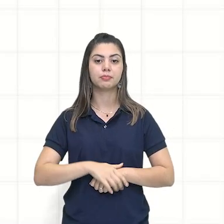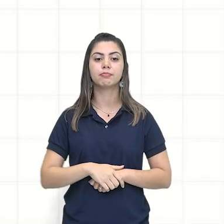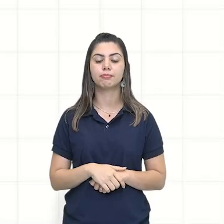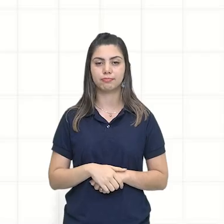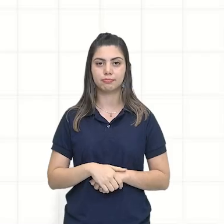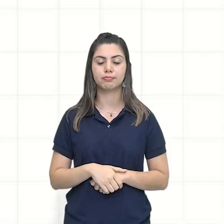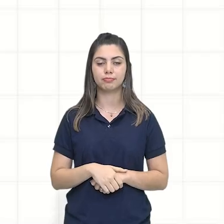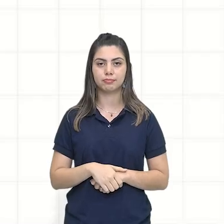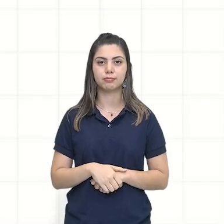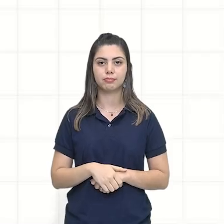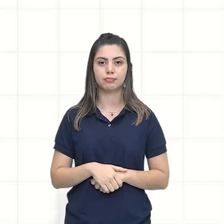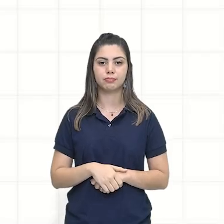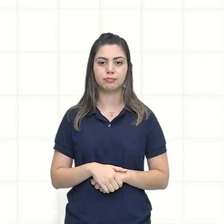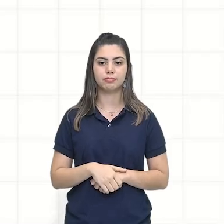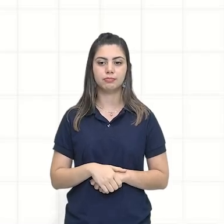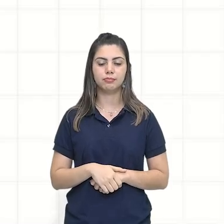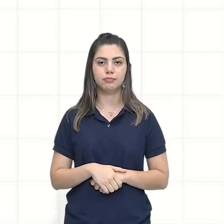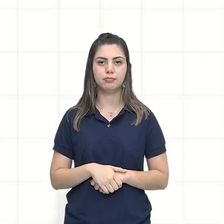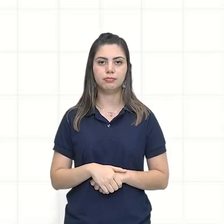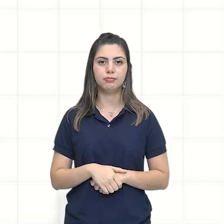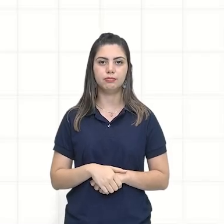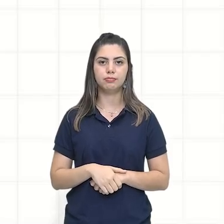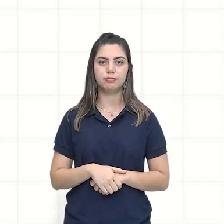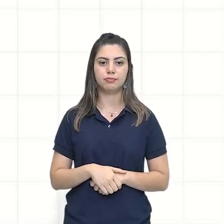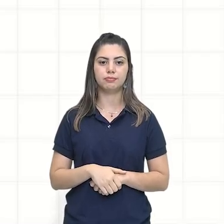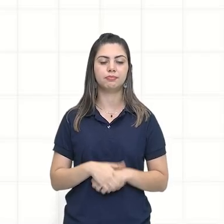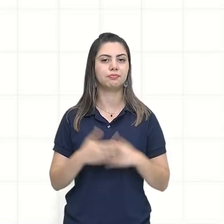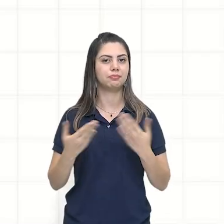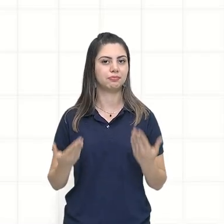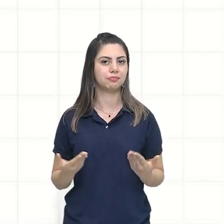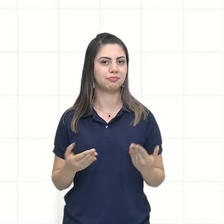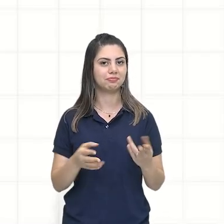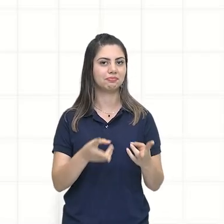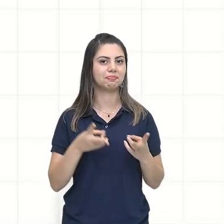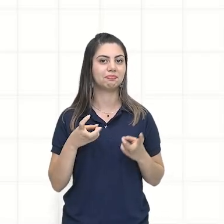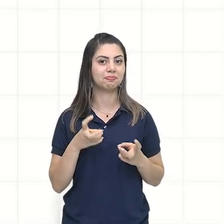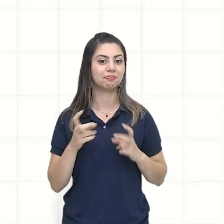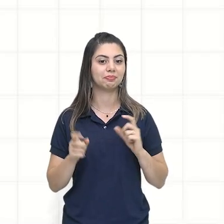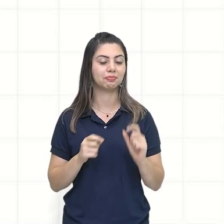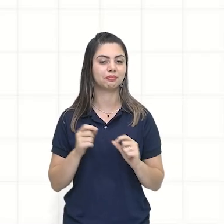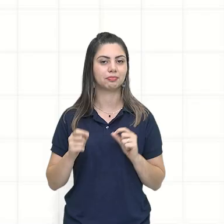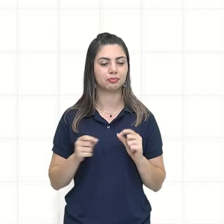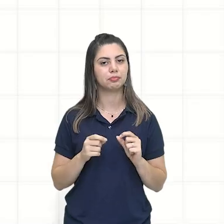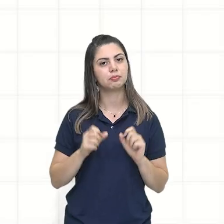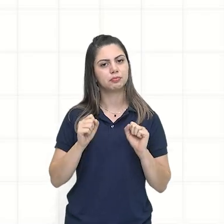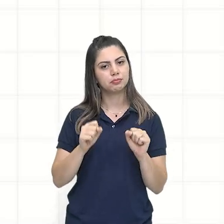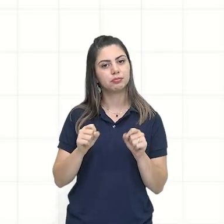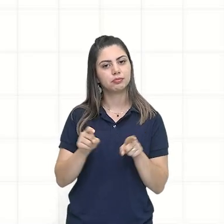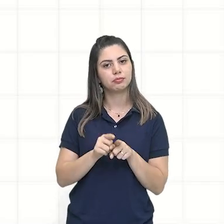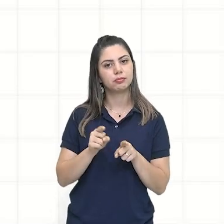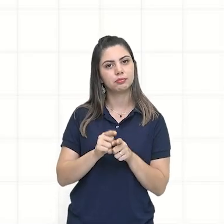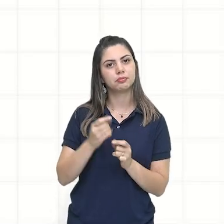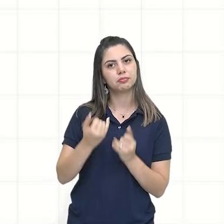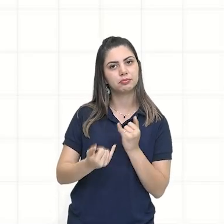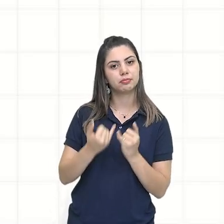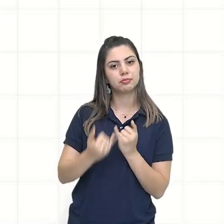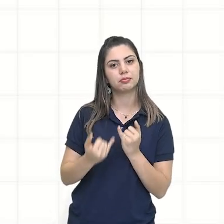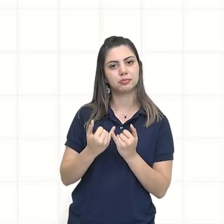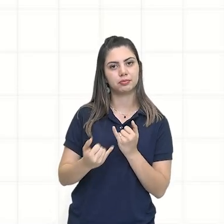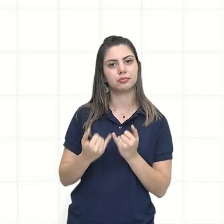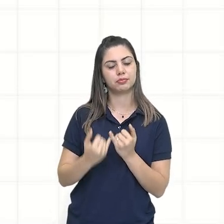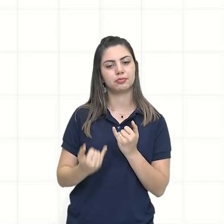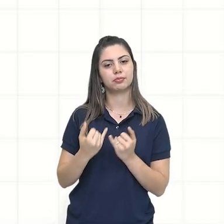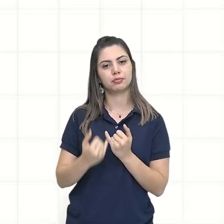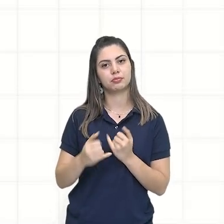quilos, né, de proteína. Então a gente tem aqui, no caso eu poderia até aproximar, já que a gente está trabalhando,